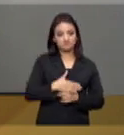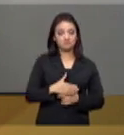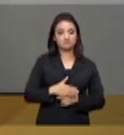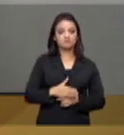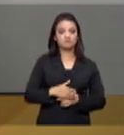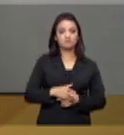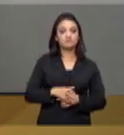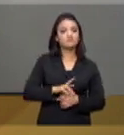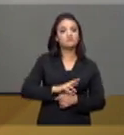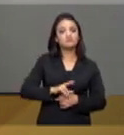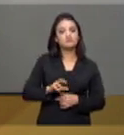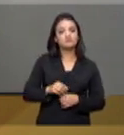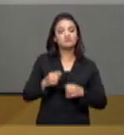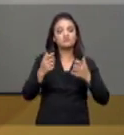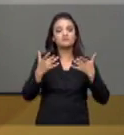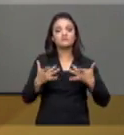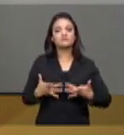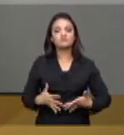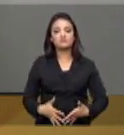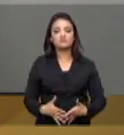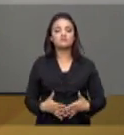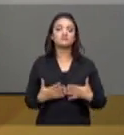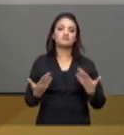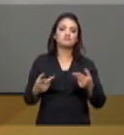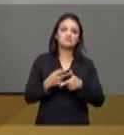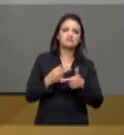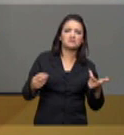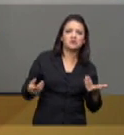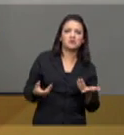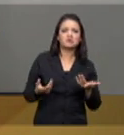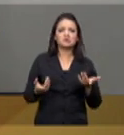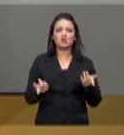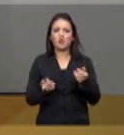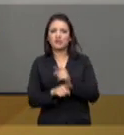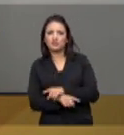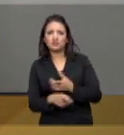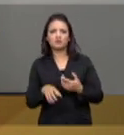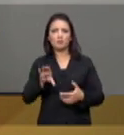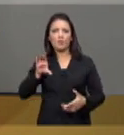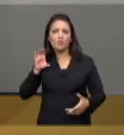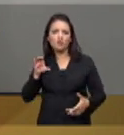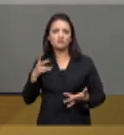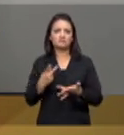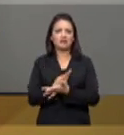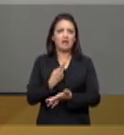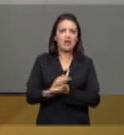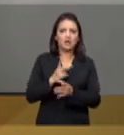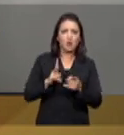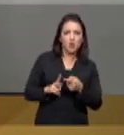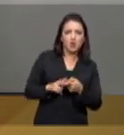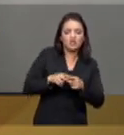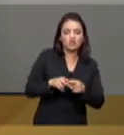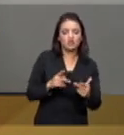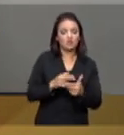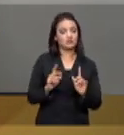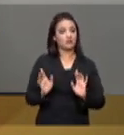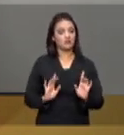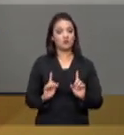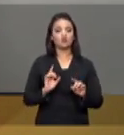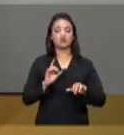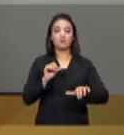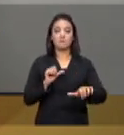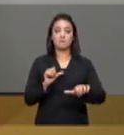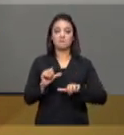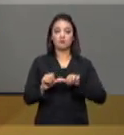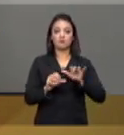provocar o esclarecimento de qualquer ponto obscuro, omisso, contraditório, nem corrigir erro material, mas apenas